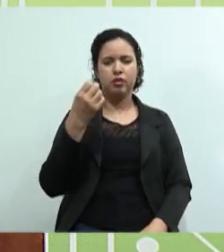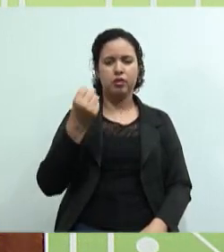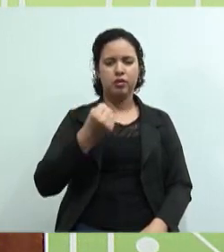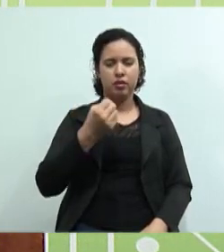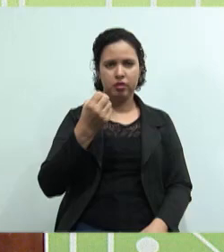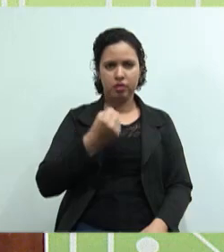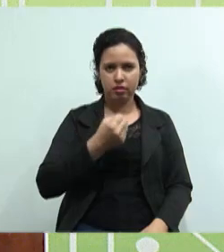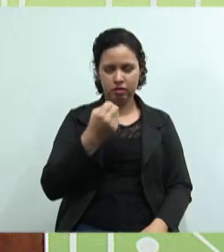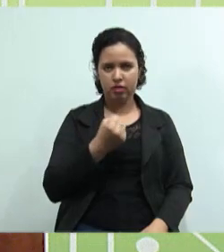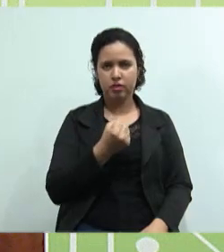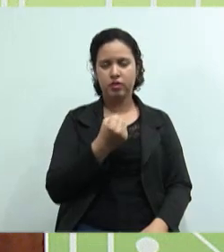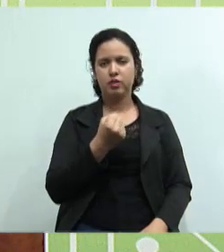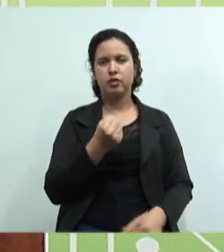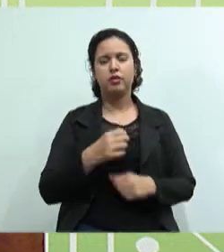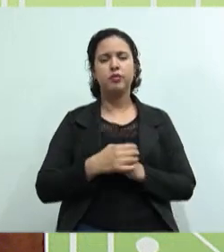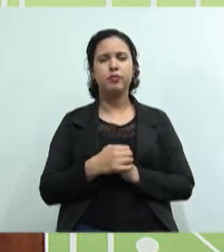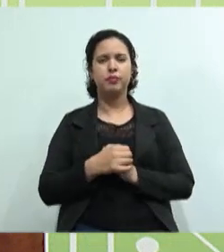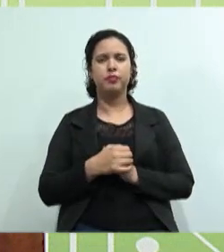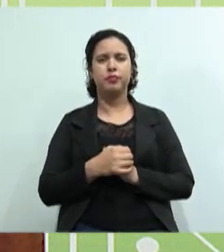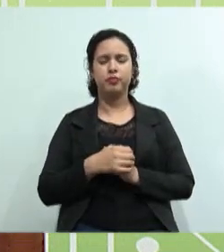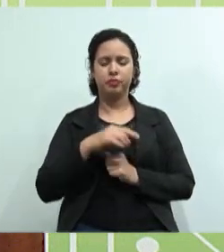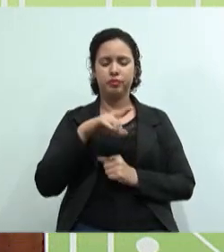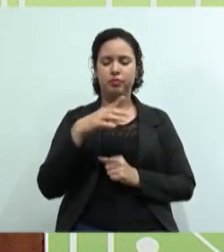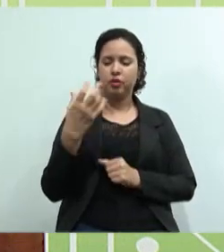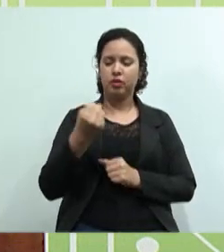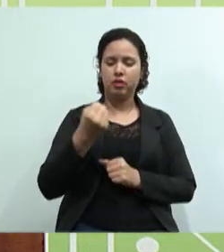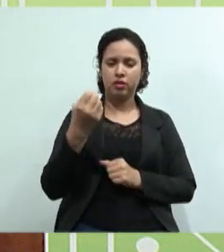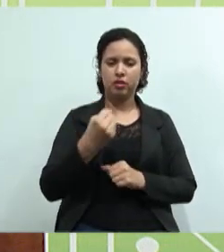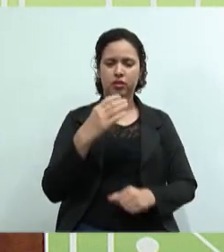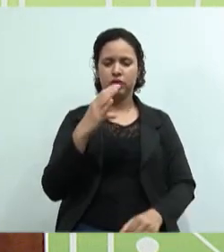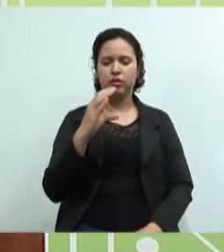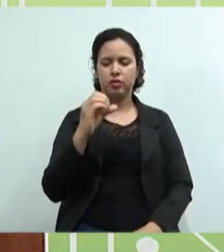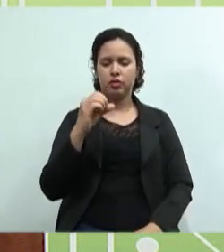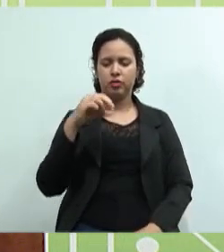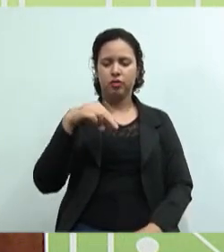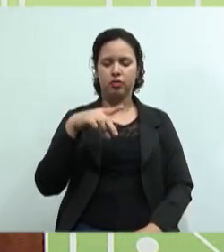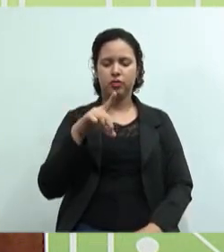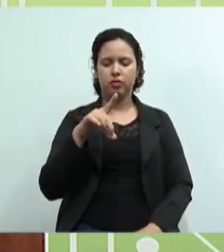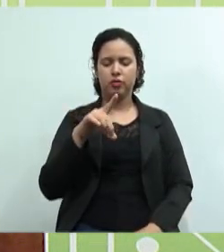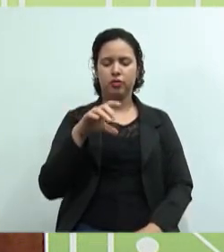O que mais que eu gasto? Deixa eu lembrar aqui. Açúcar